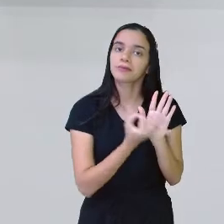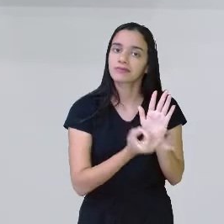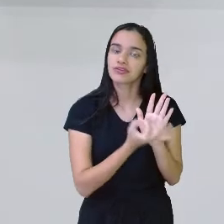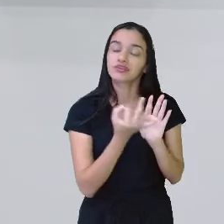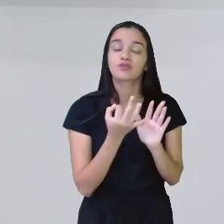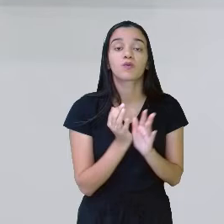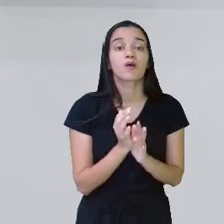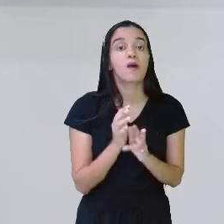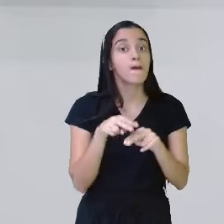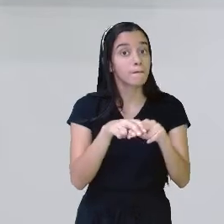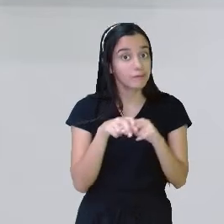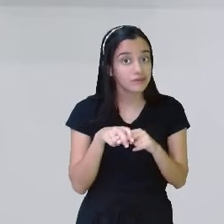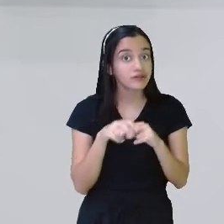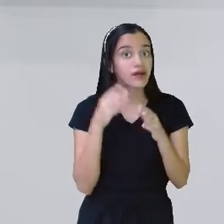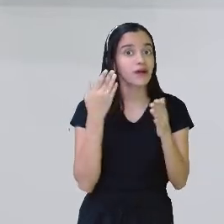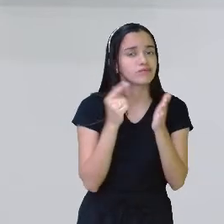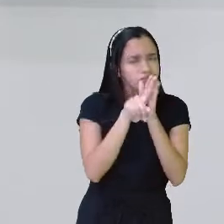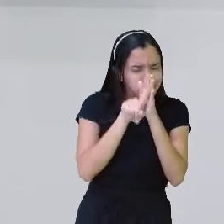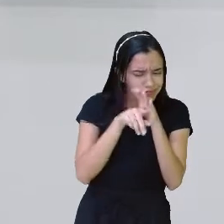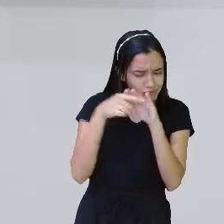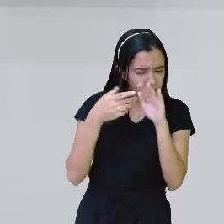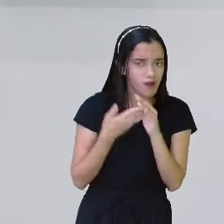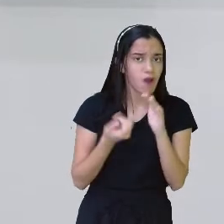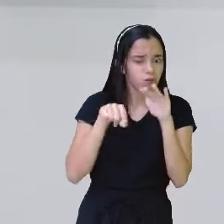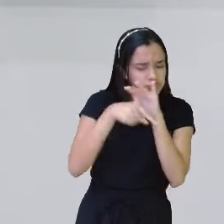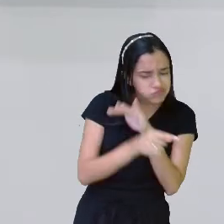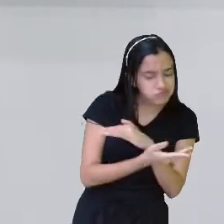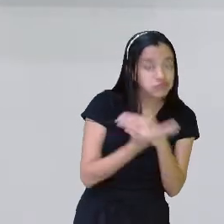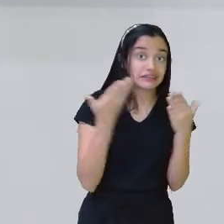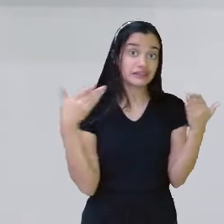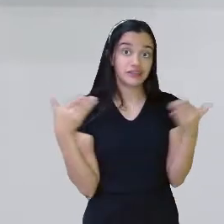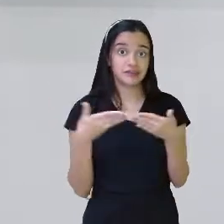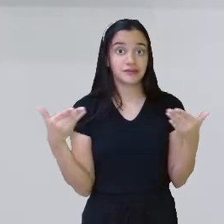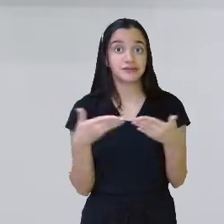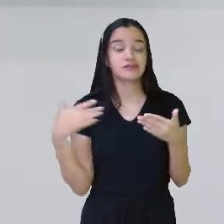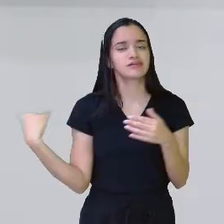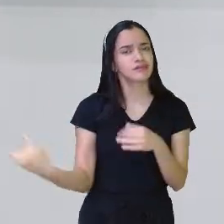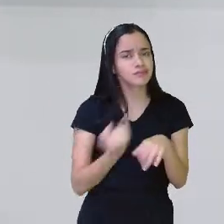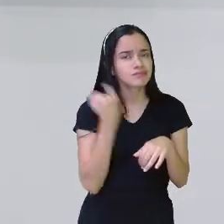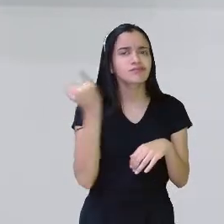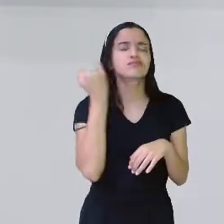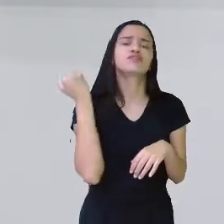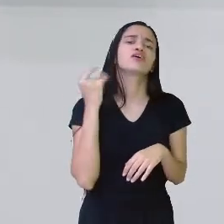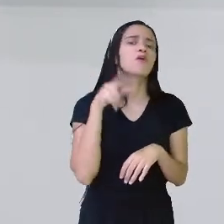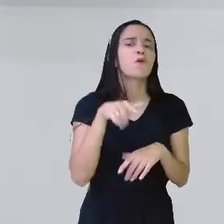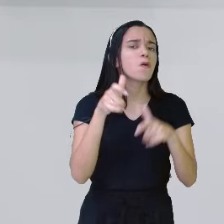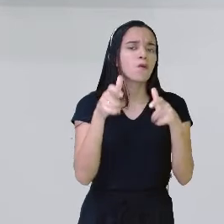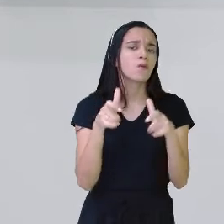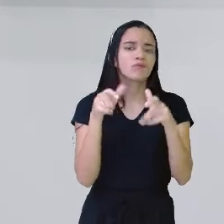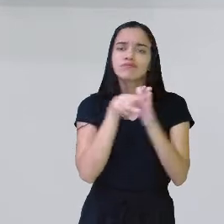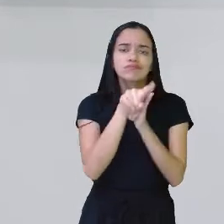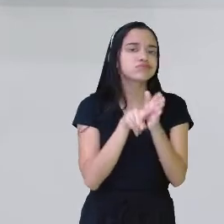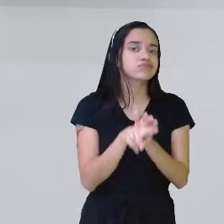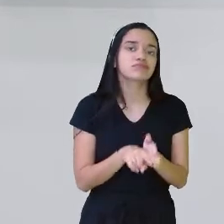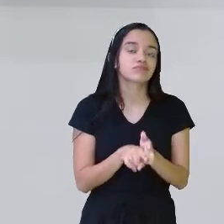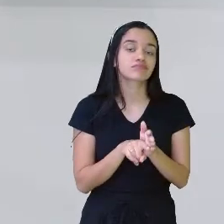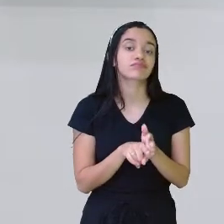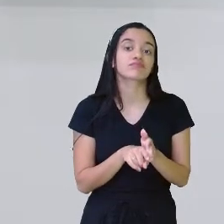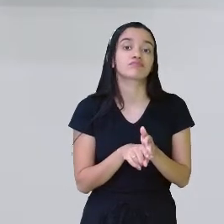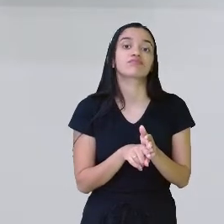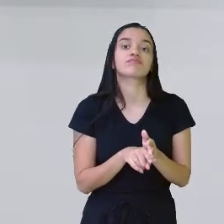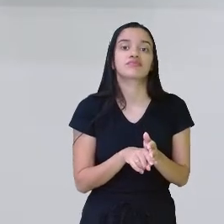a pesquisa profunda e atualizada é essencial. Então, onde vocês podem fazer essas